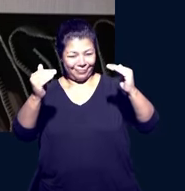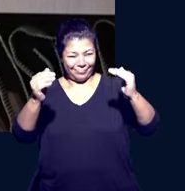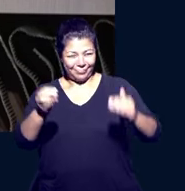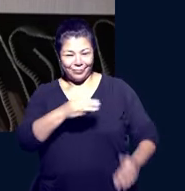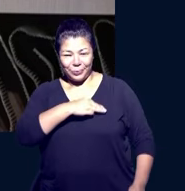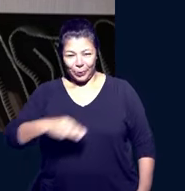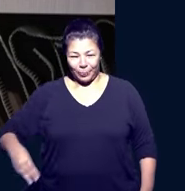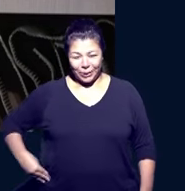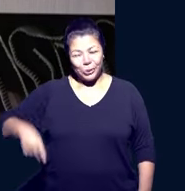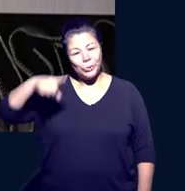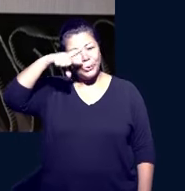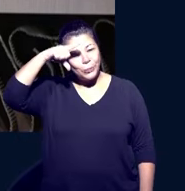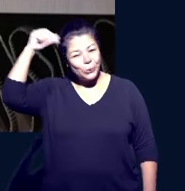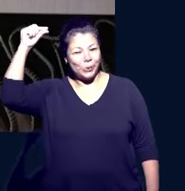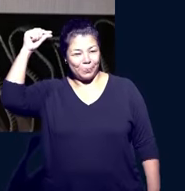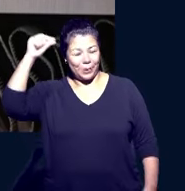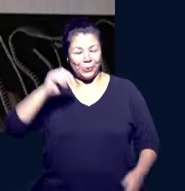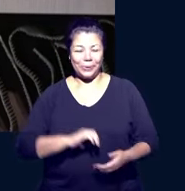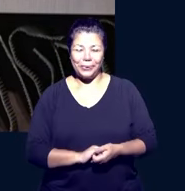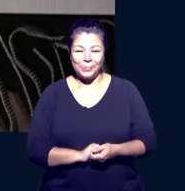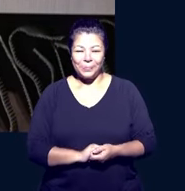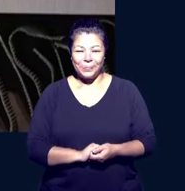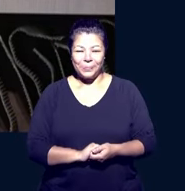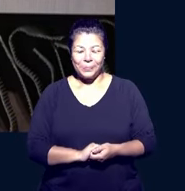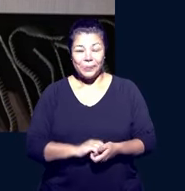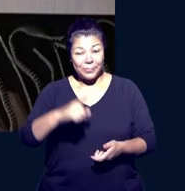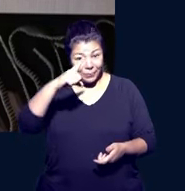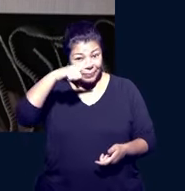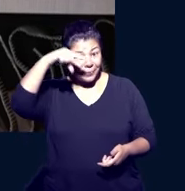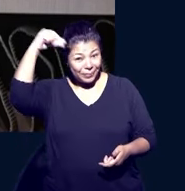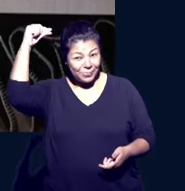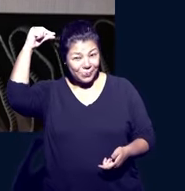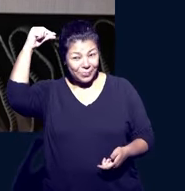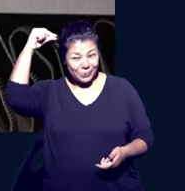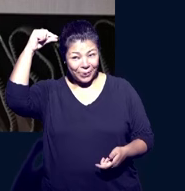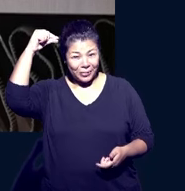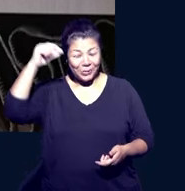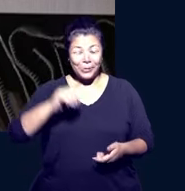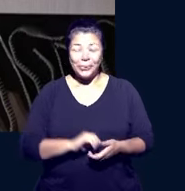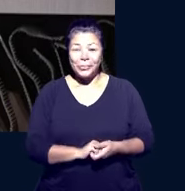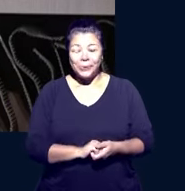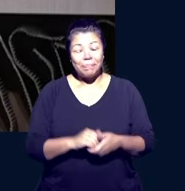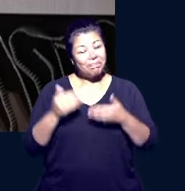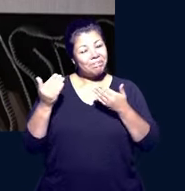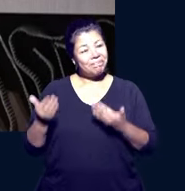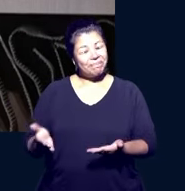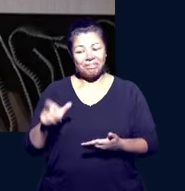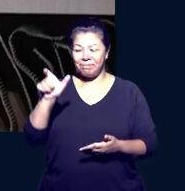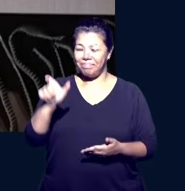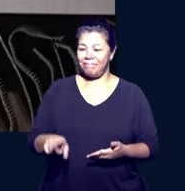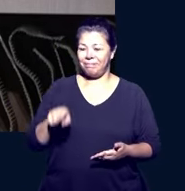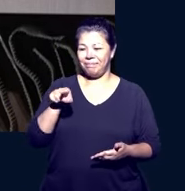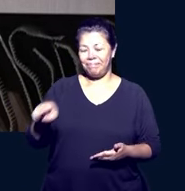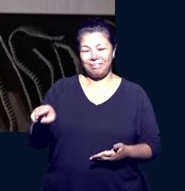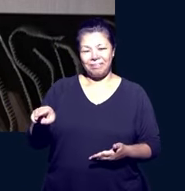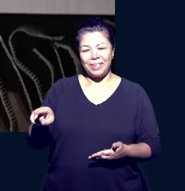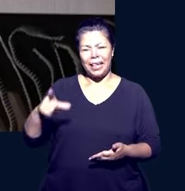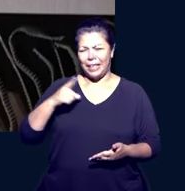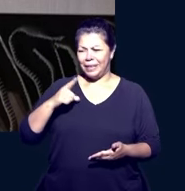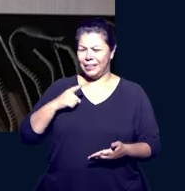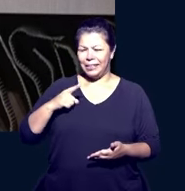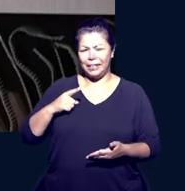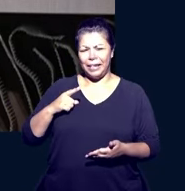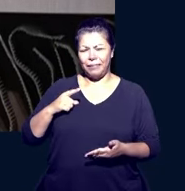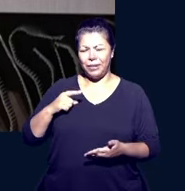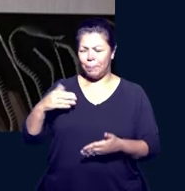Barroso e o ministro Barroso ele ele tem ele teve uma carreira Brilhante